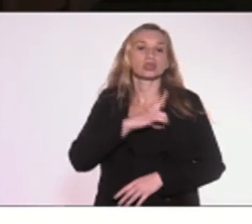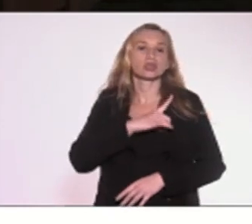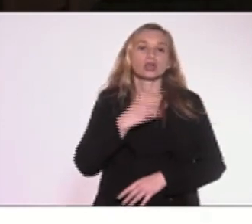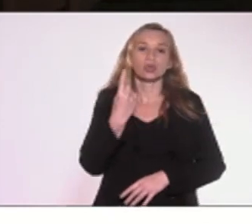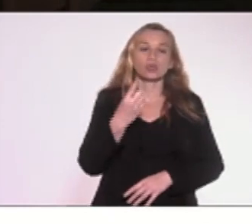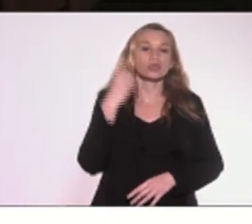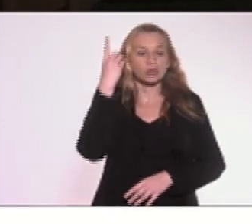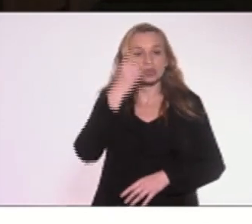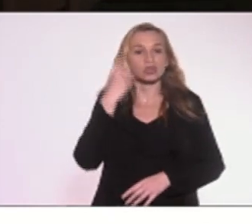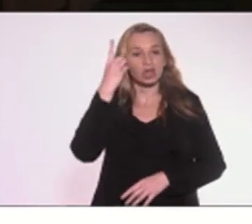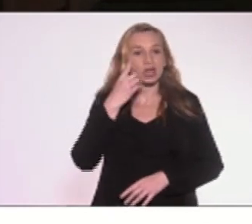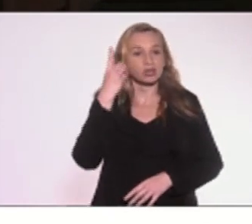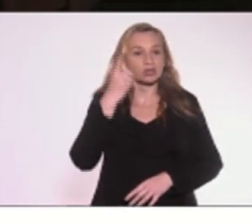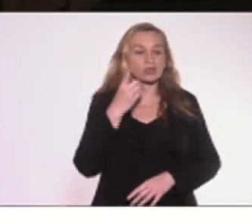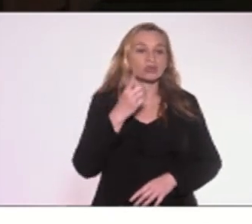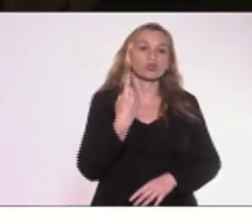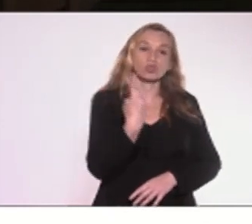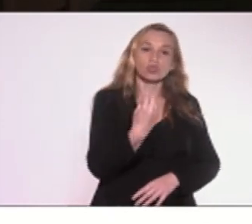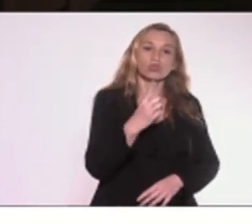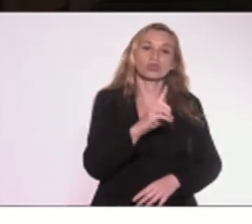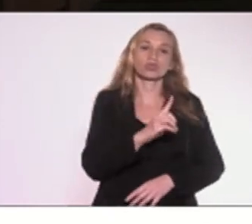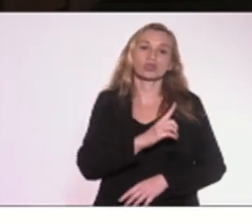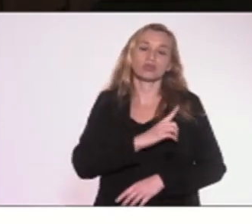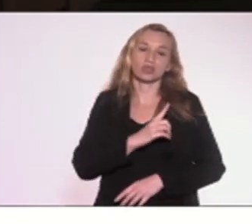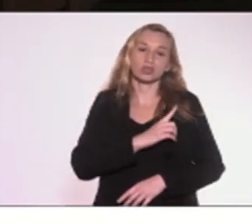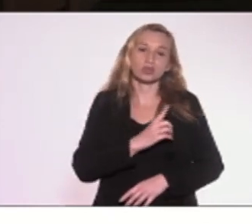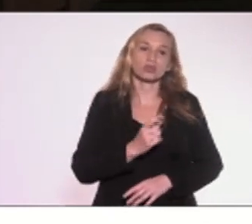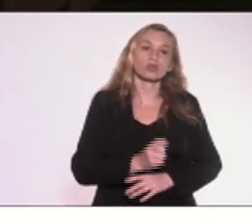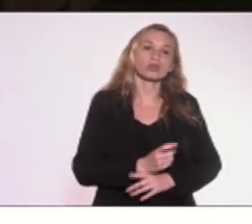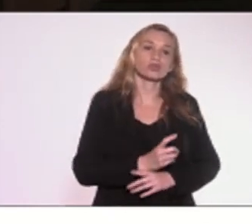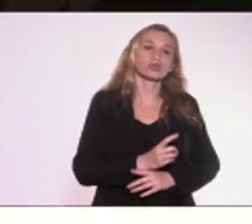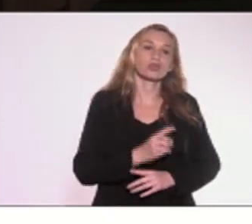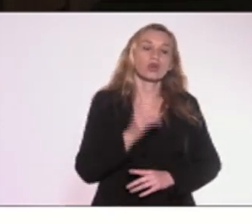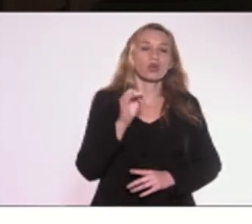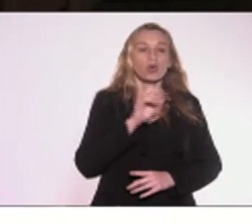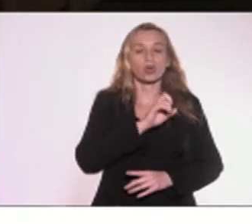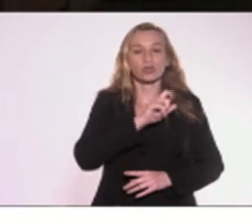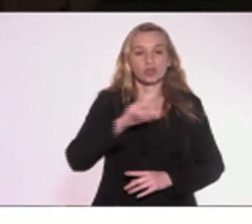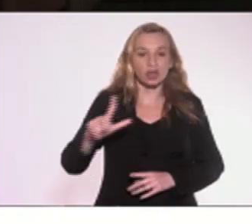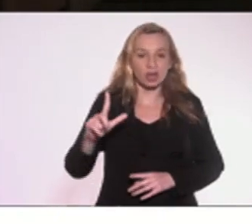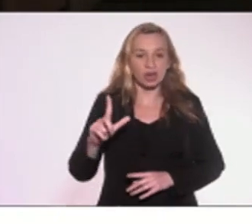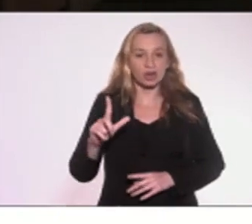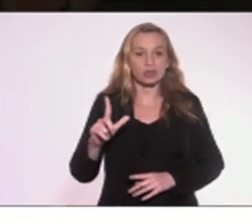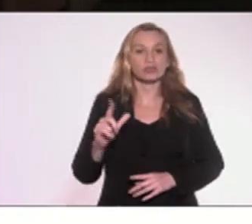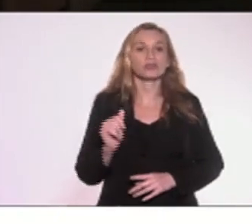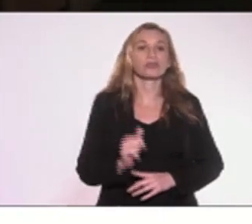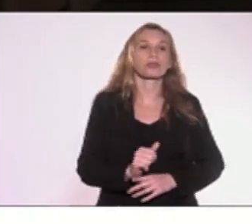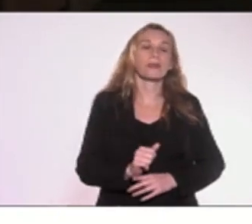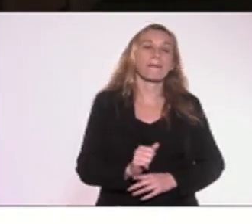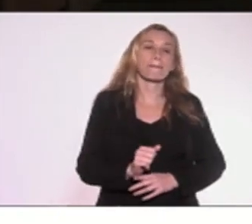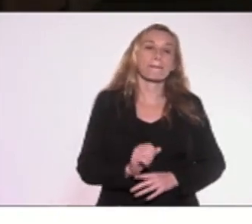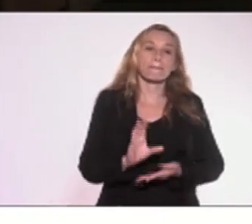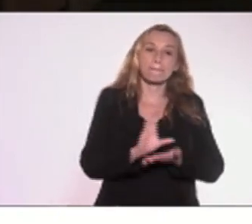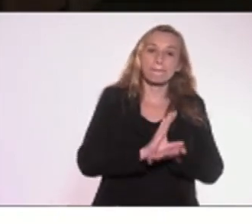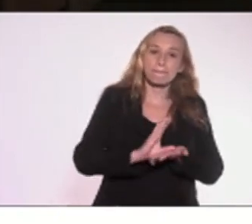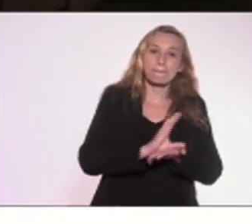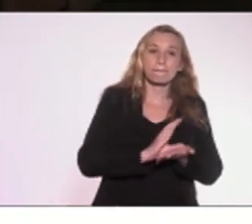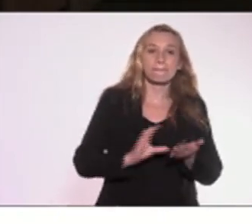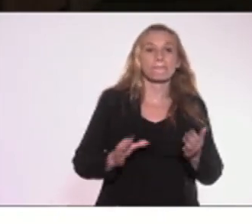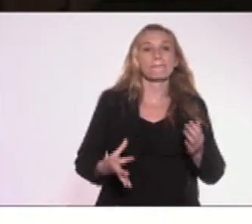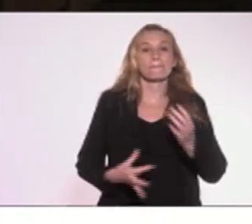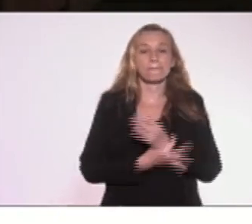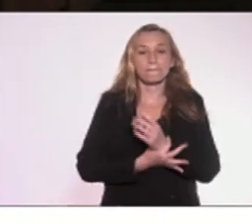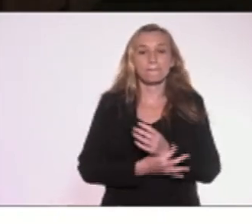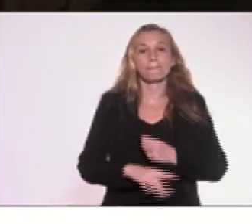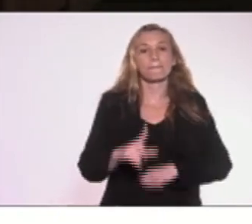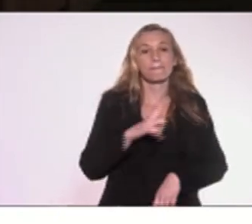um defensor, Coronel Robadeiro, o Coronel Figueiredo. Nós temos esse Conselho de Segurança e